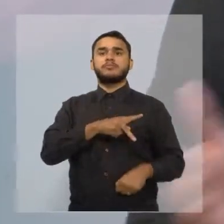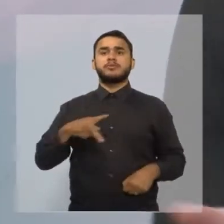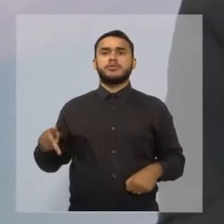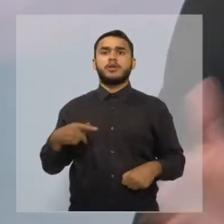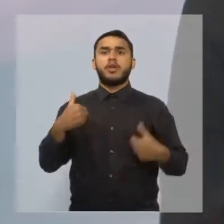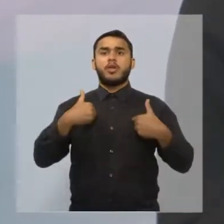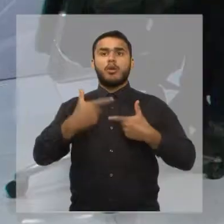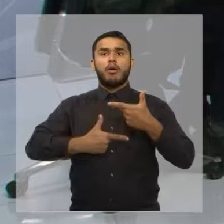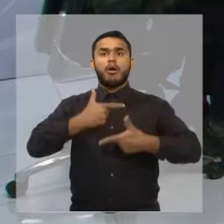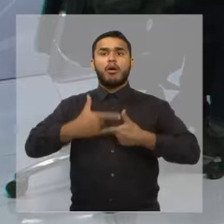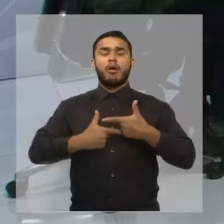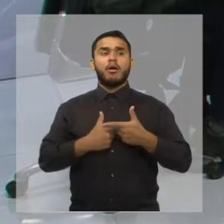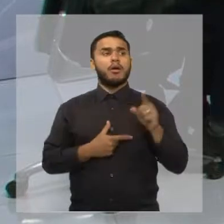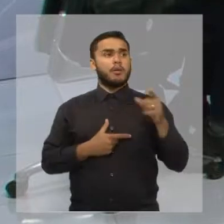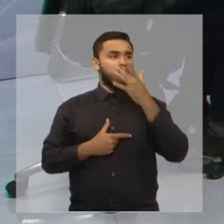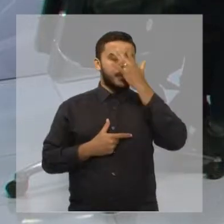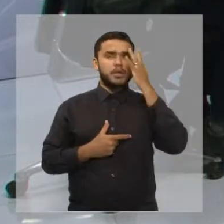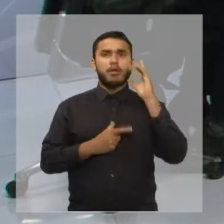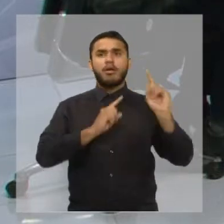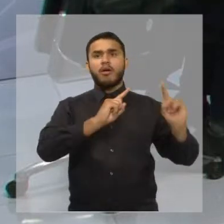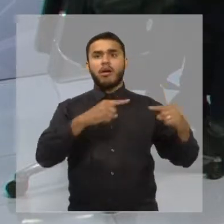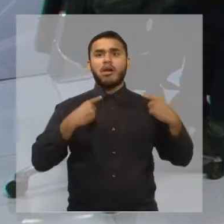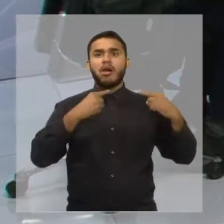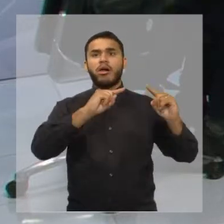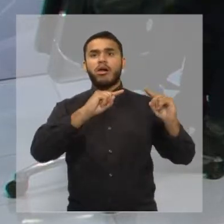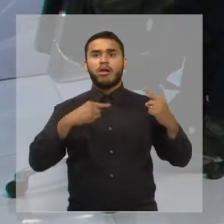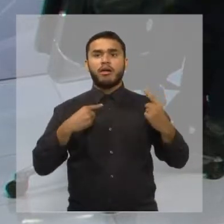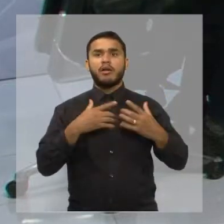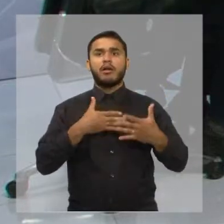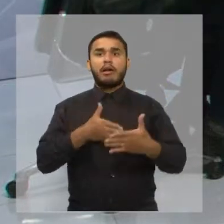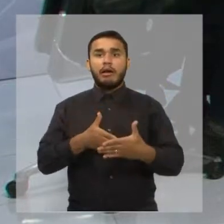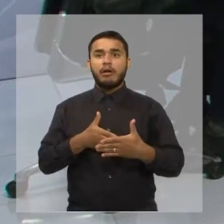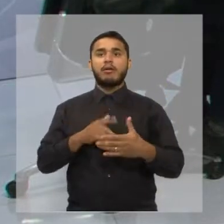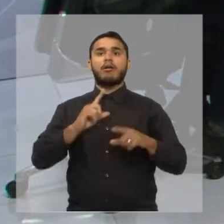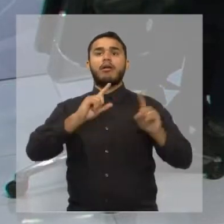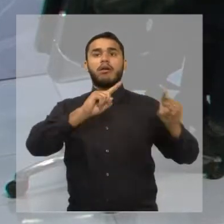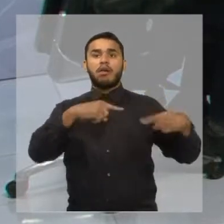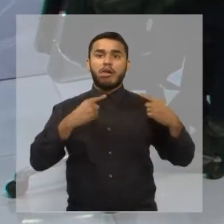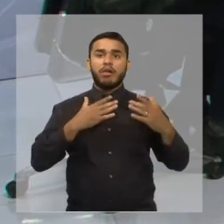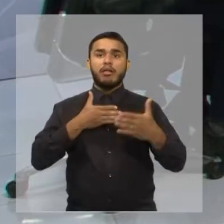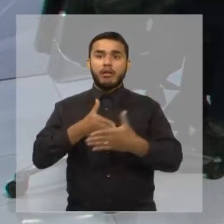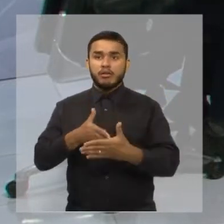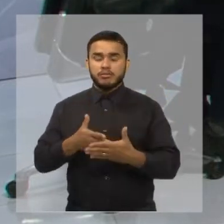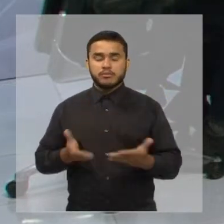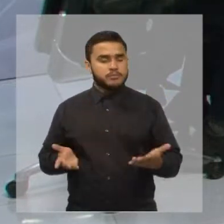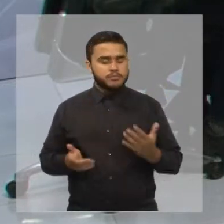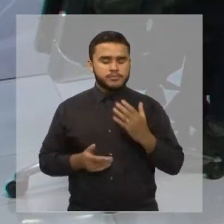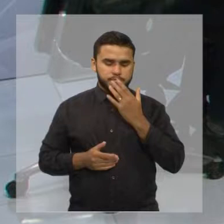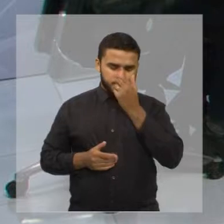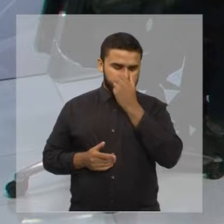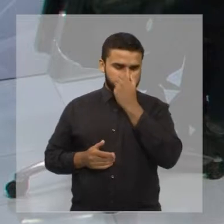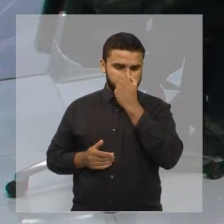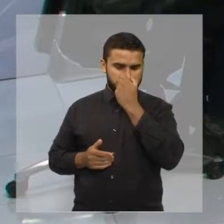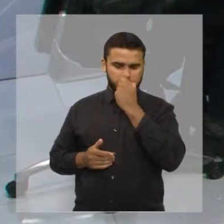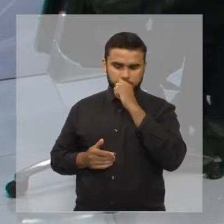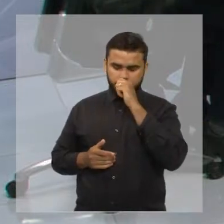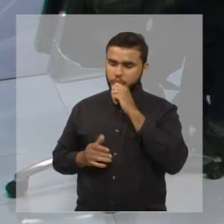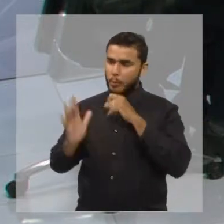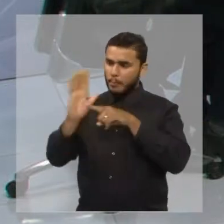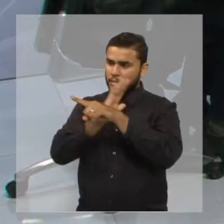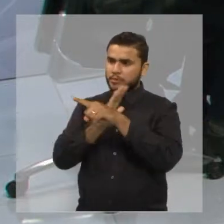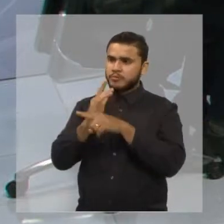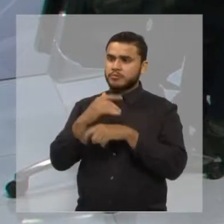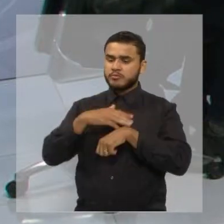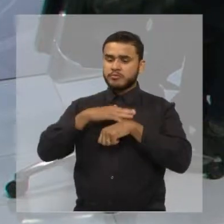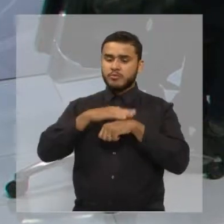nadando contra, remando contra. E as obrigações constitucionais que ele tem, independente de se remar contra ou não. O